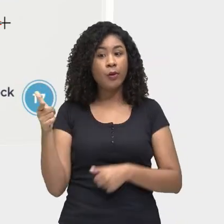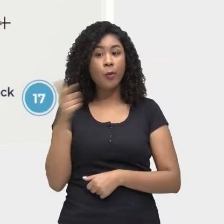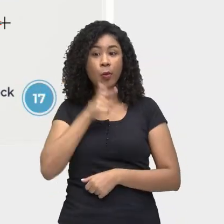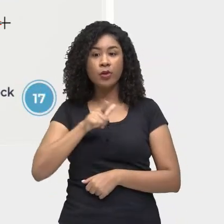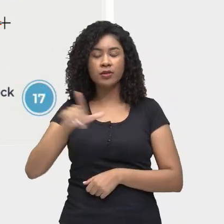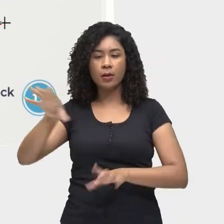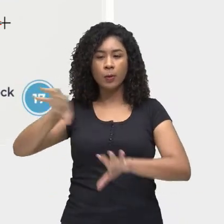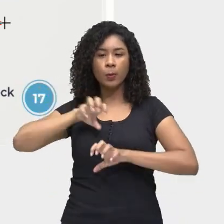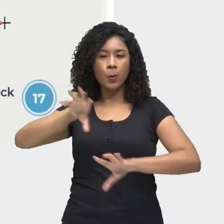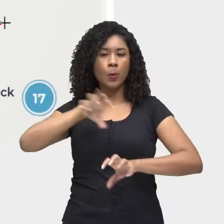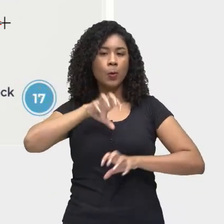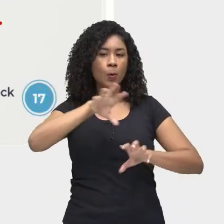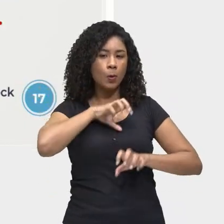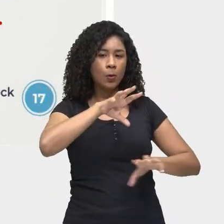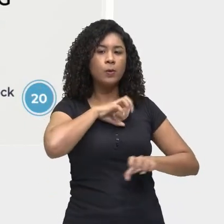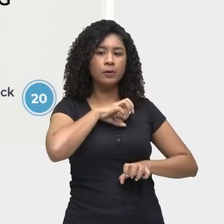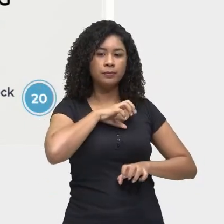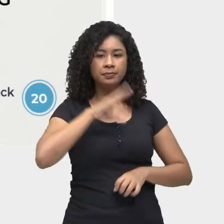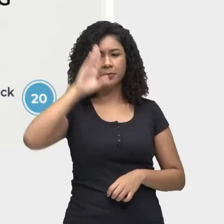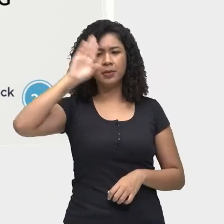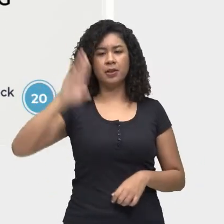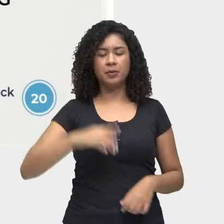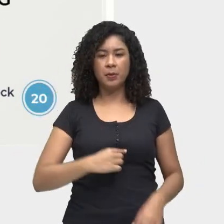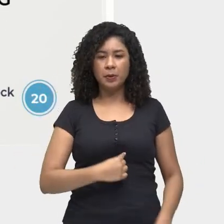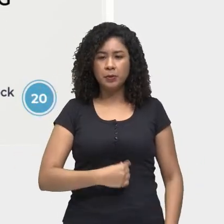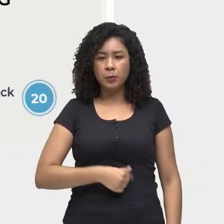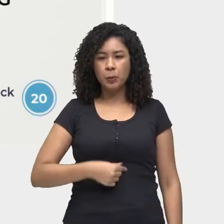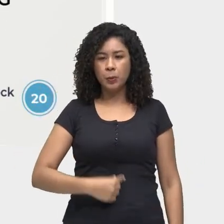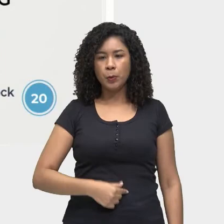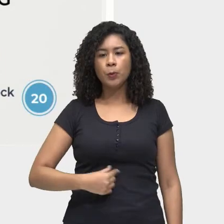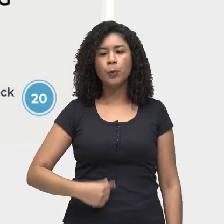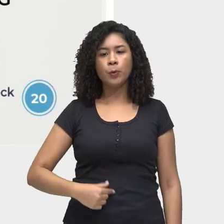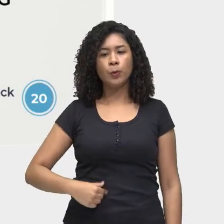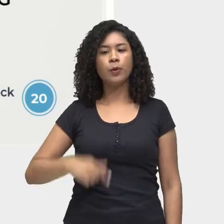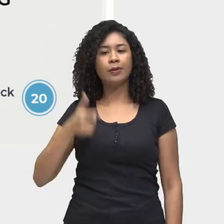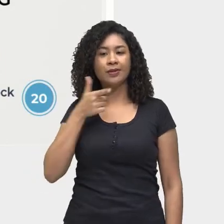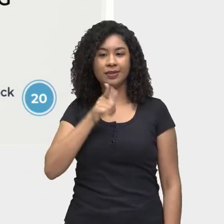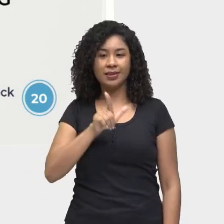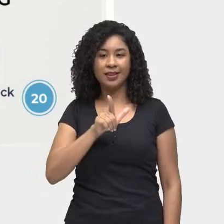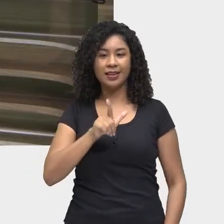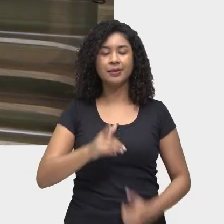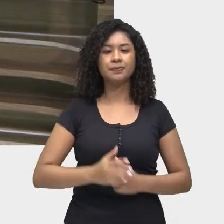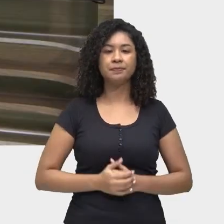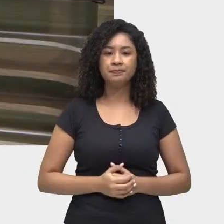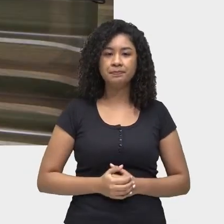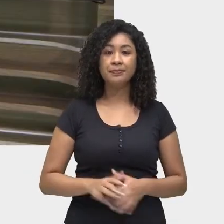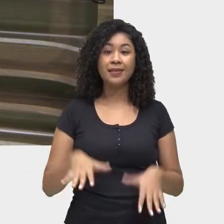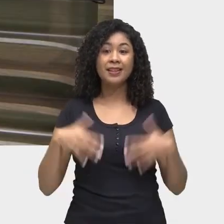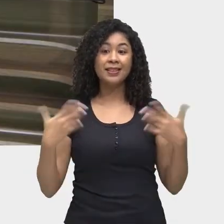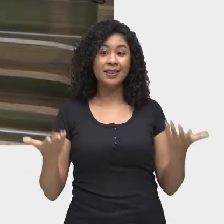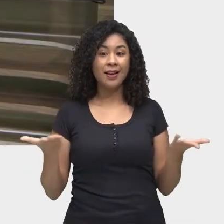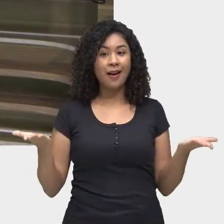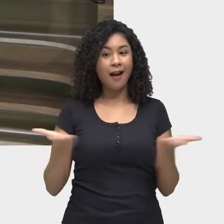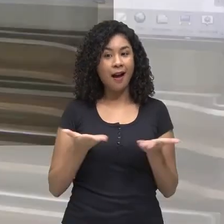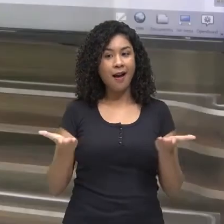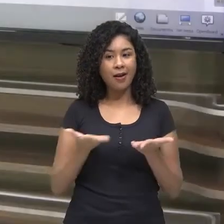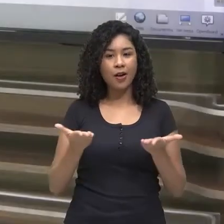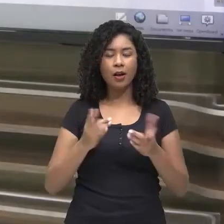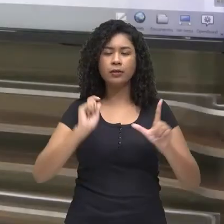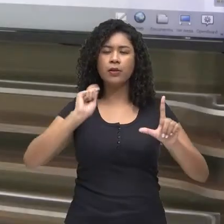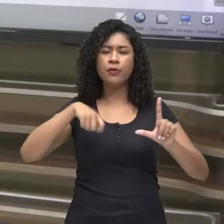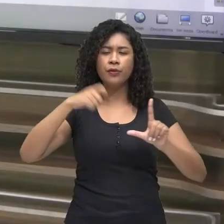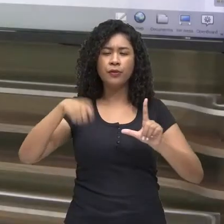sistema digestório é no intestino delgado. Certo? Então, gente, vamos agora para um